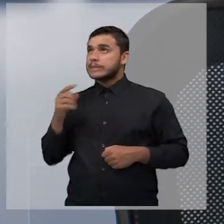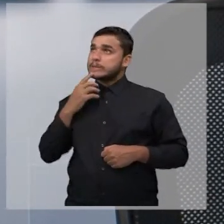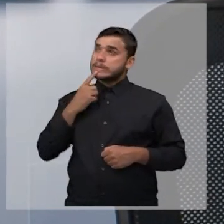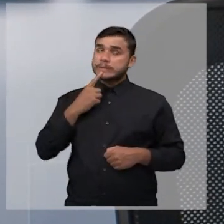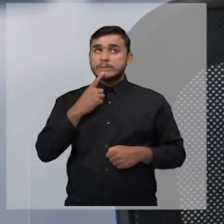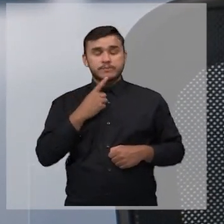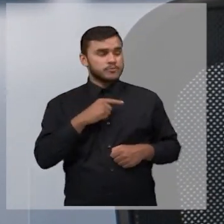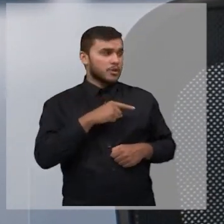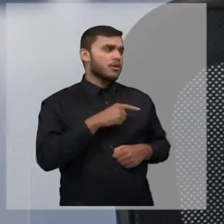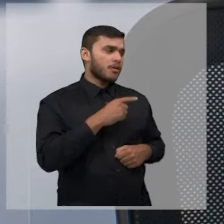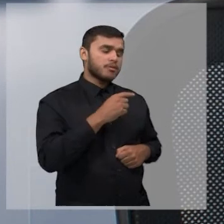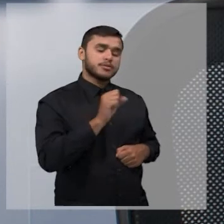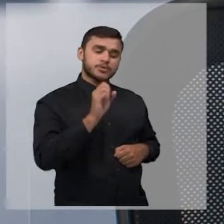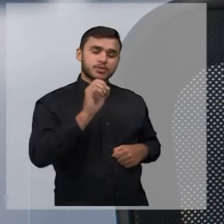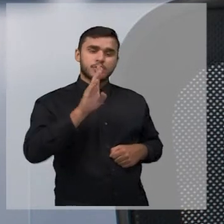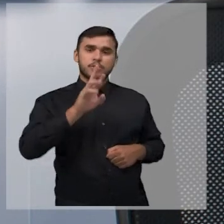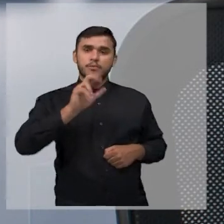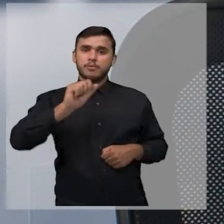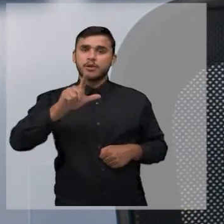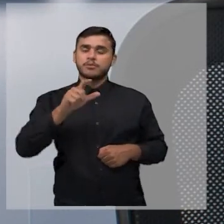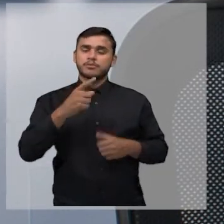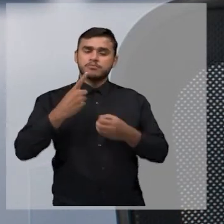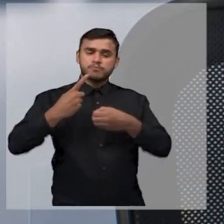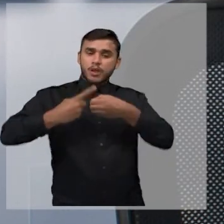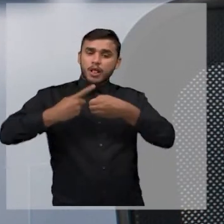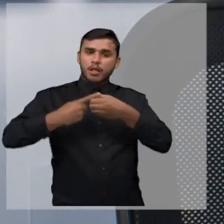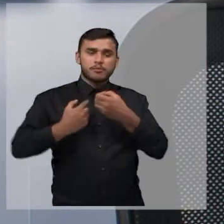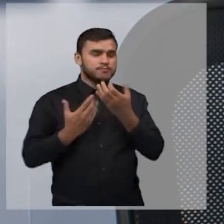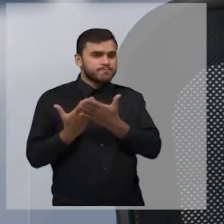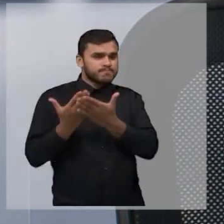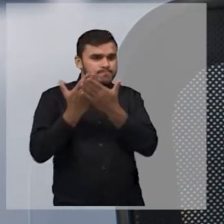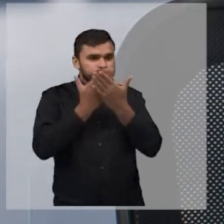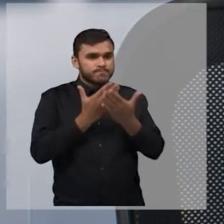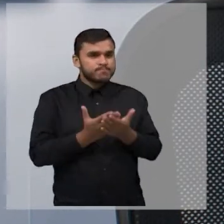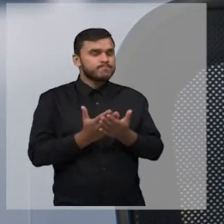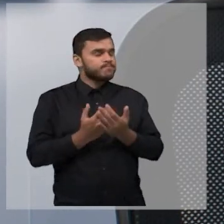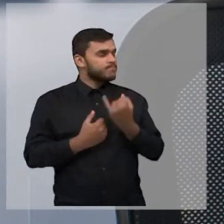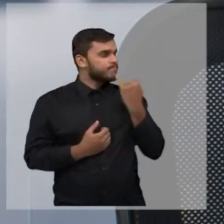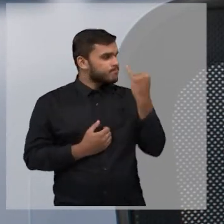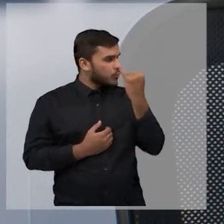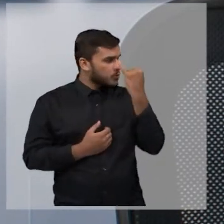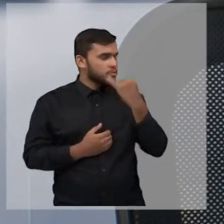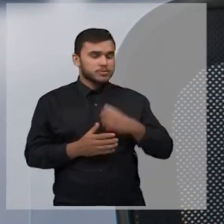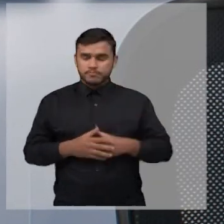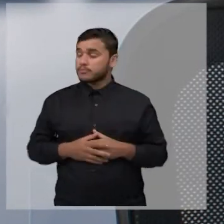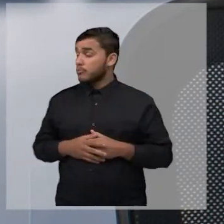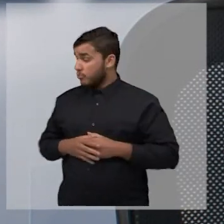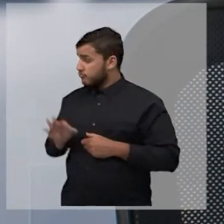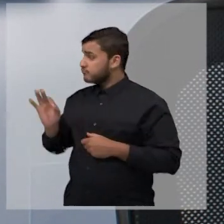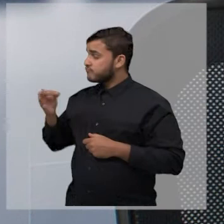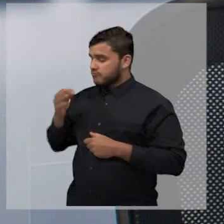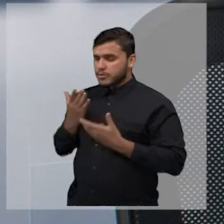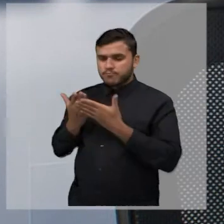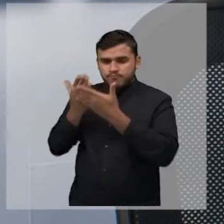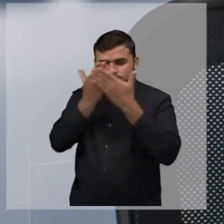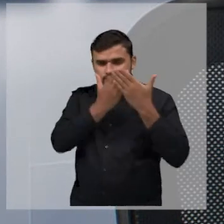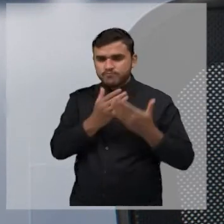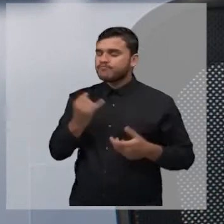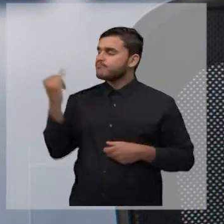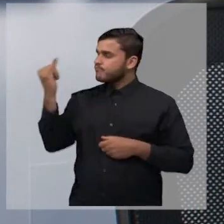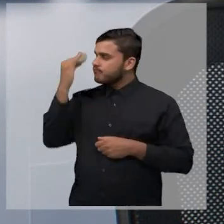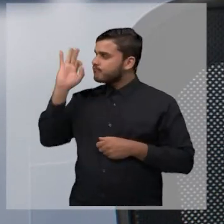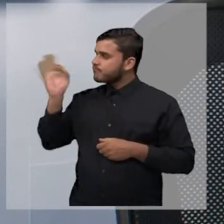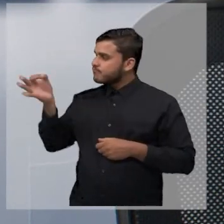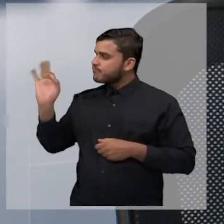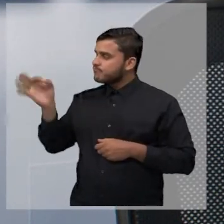termo. Sobral, na minha avaliação, merece um estudo muito importante, porque hoje, quando você vai a Sobral,